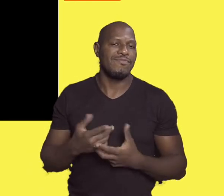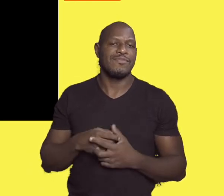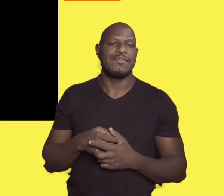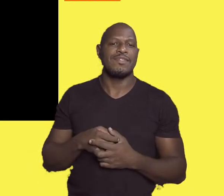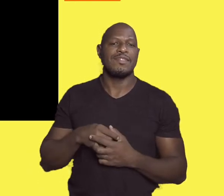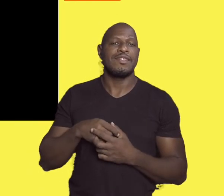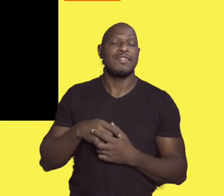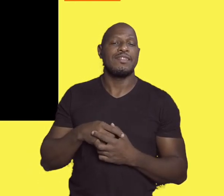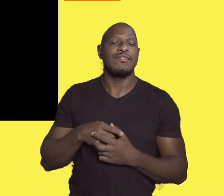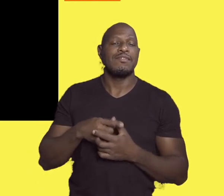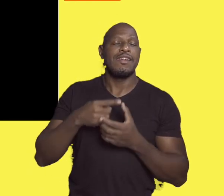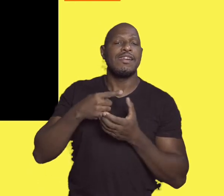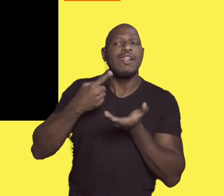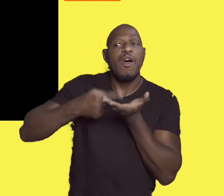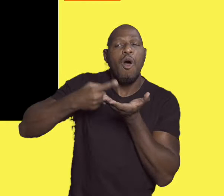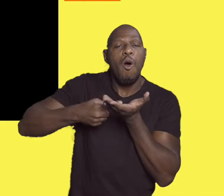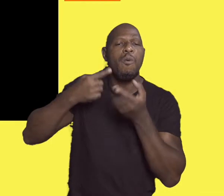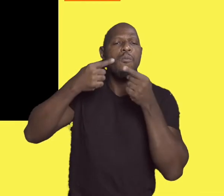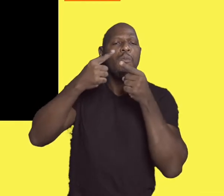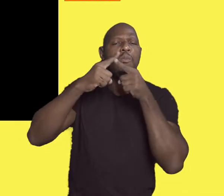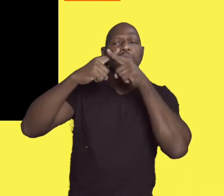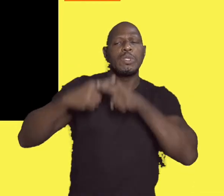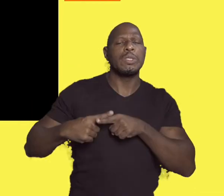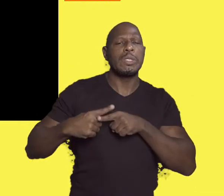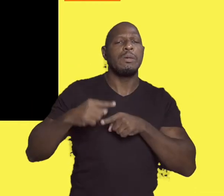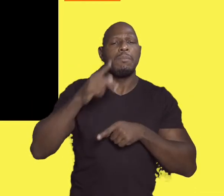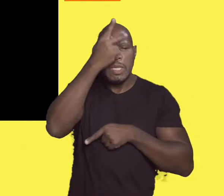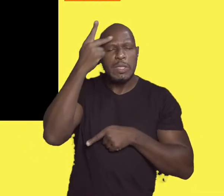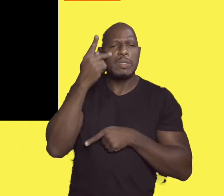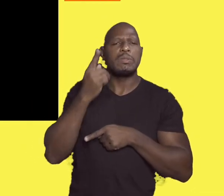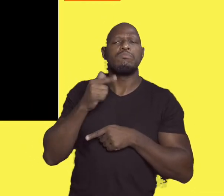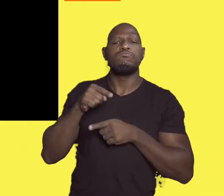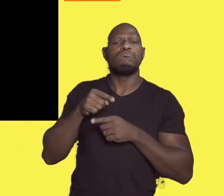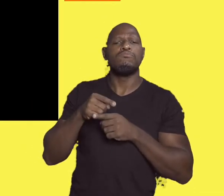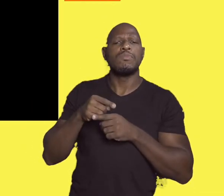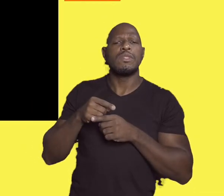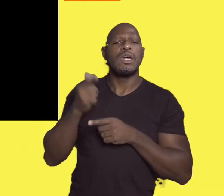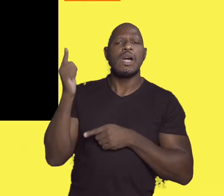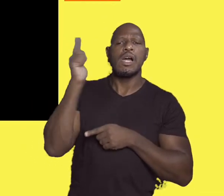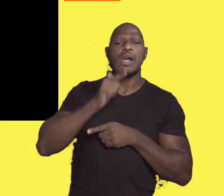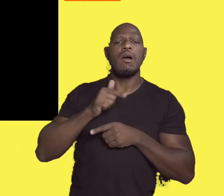estipula um desafio, aquele que ganhasse dela correndo